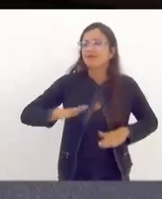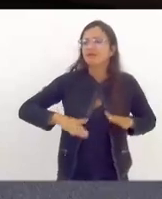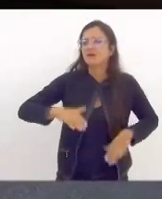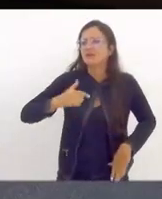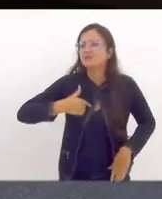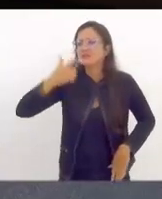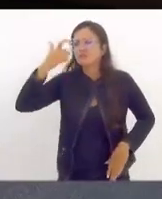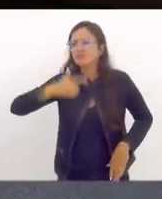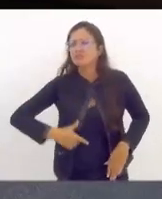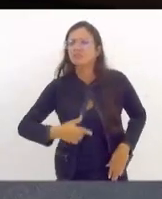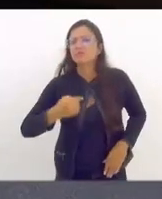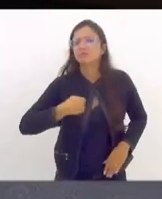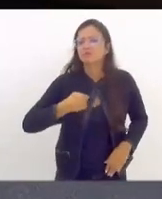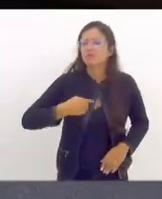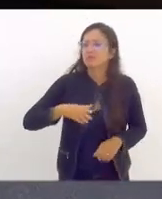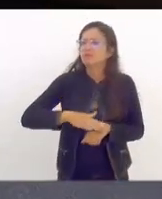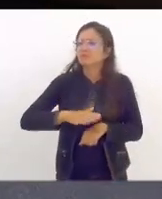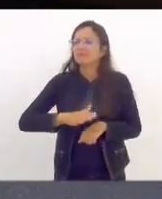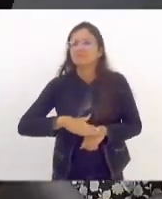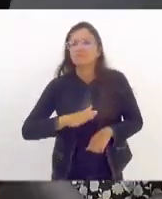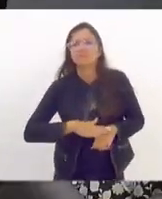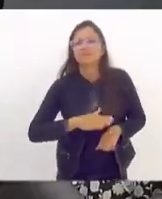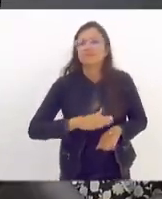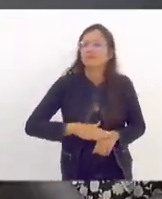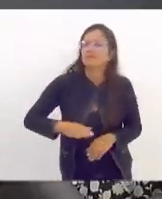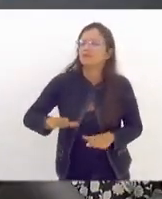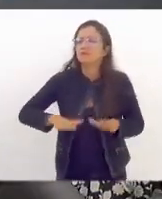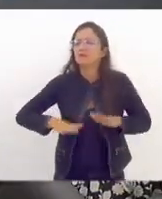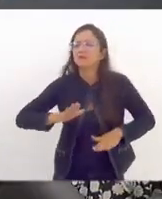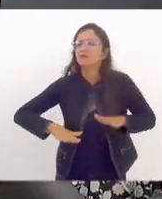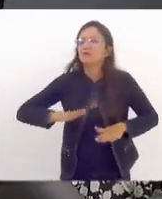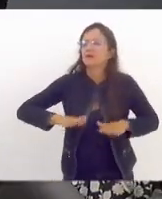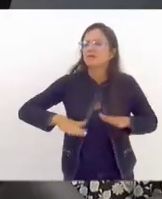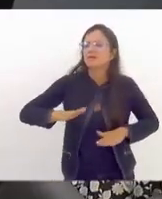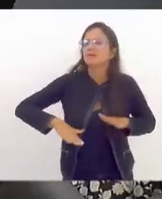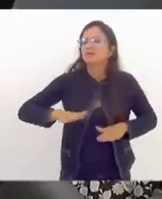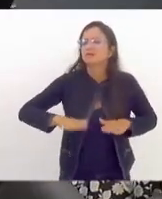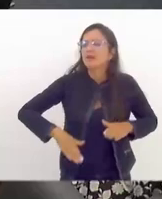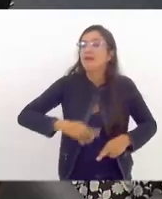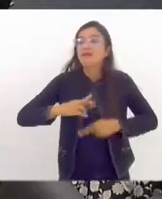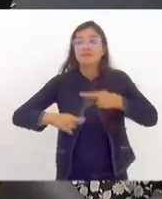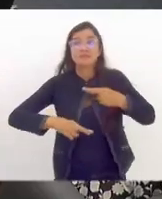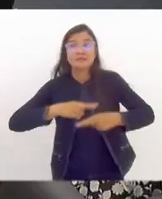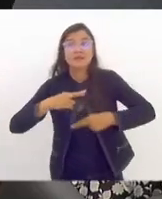eu faço no muque tambor de sucata